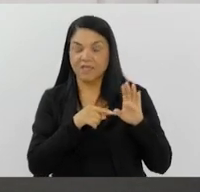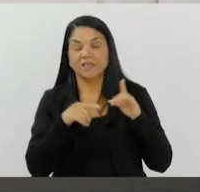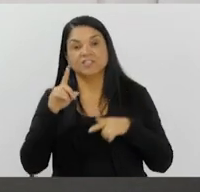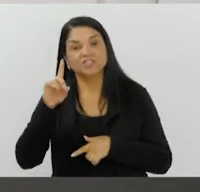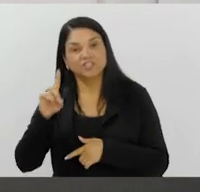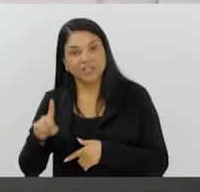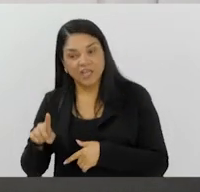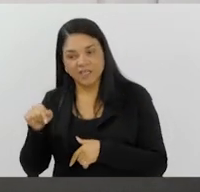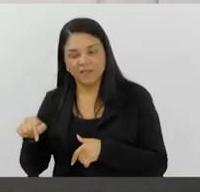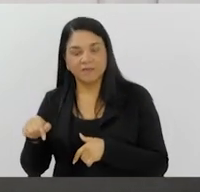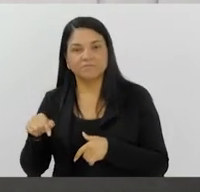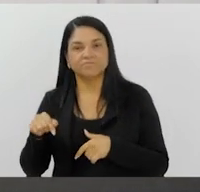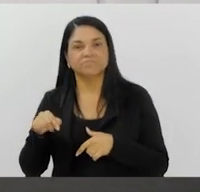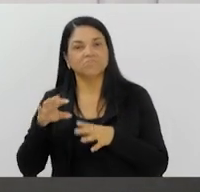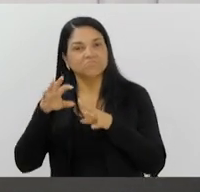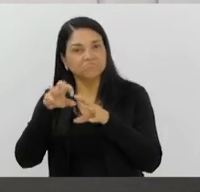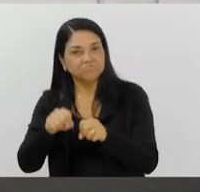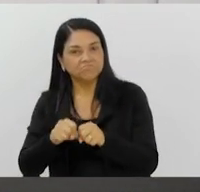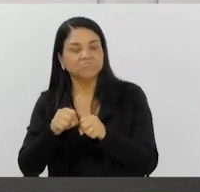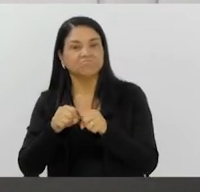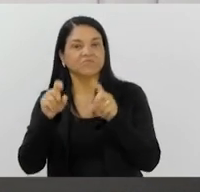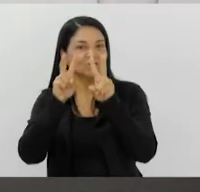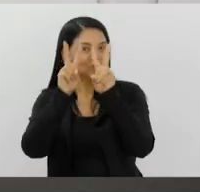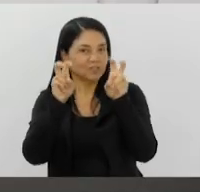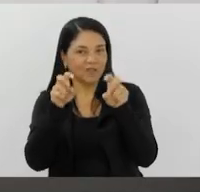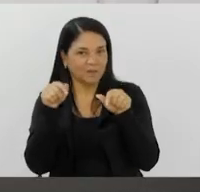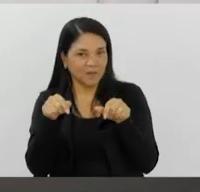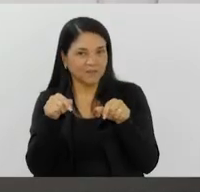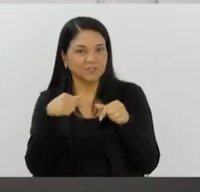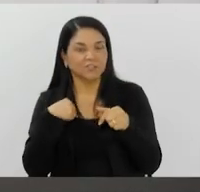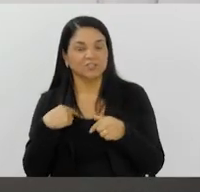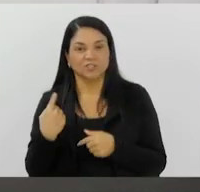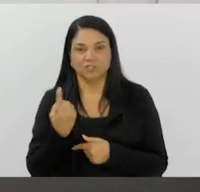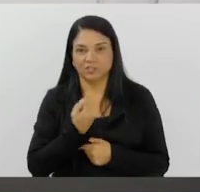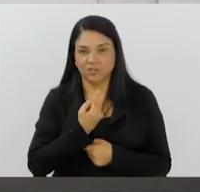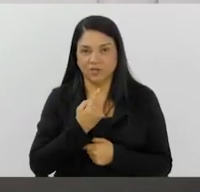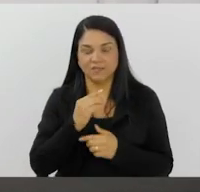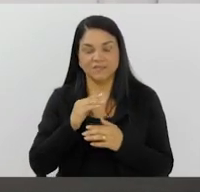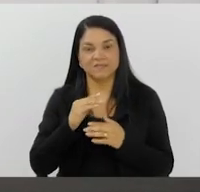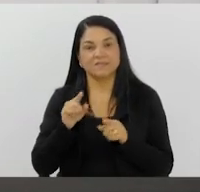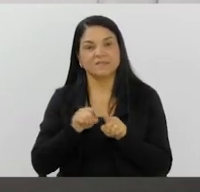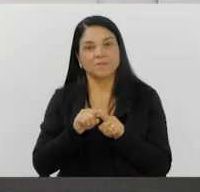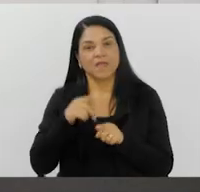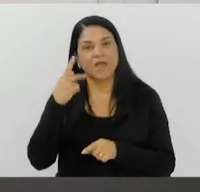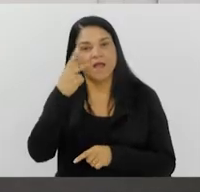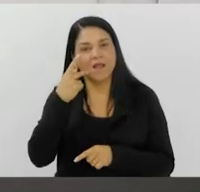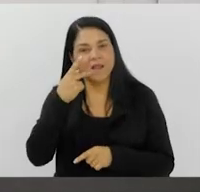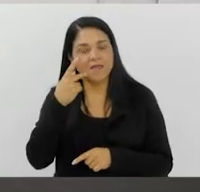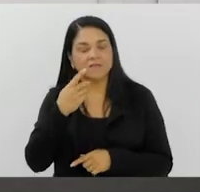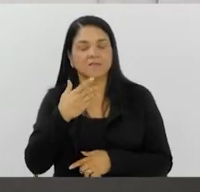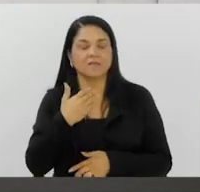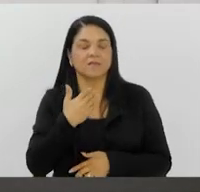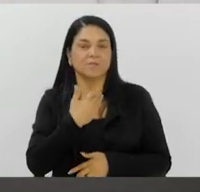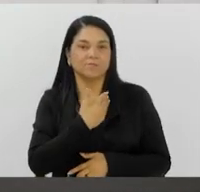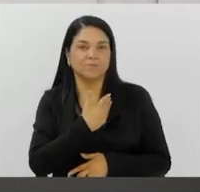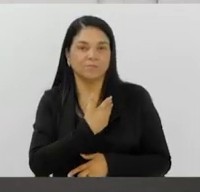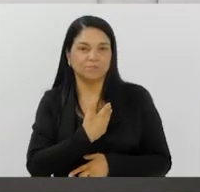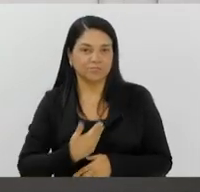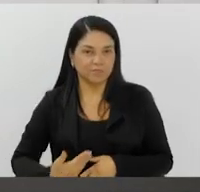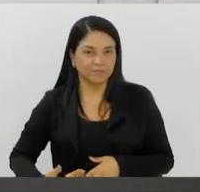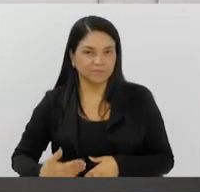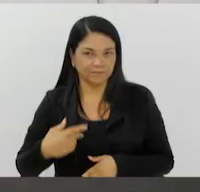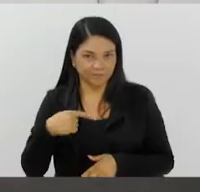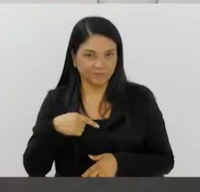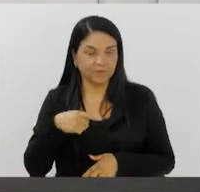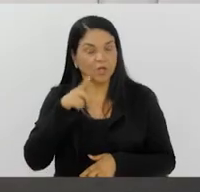nós do campo Progressista que a gente tenha além da política de direitos humanos que é fundamental tal direito humano é